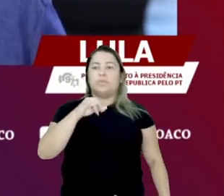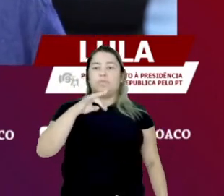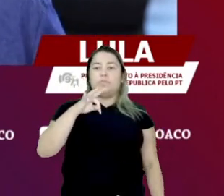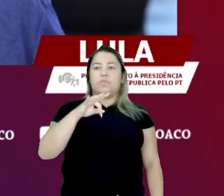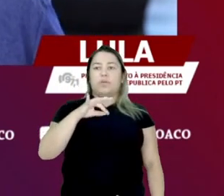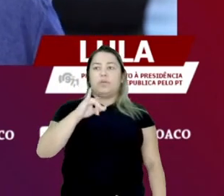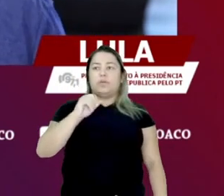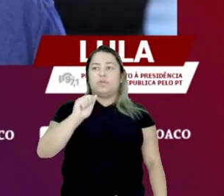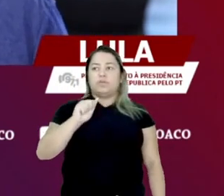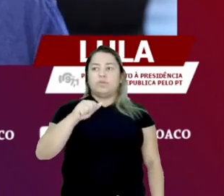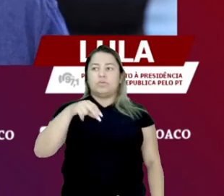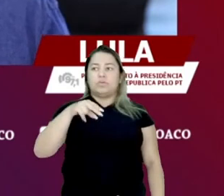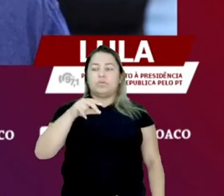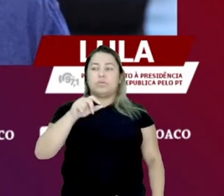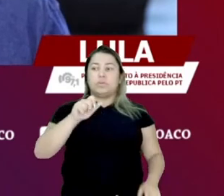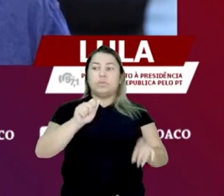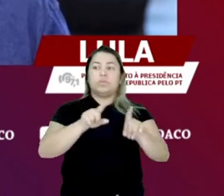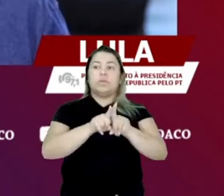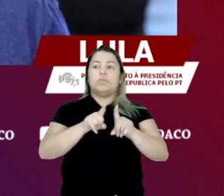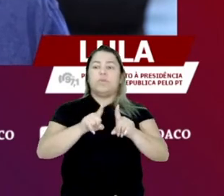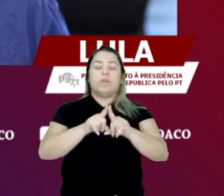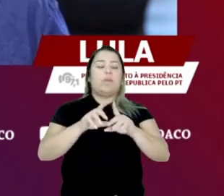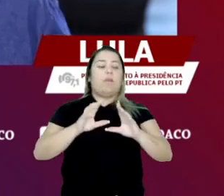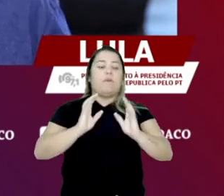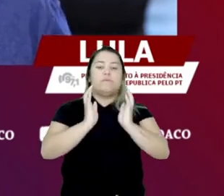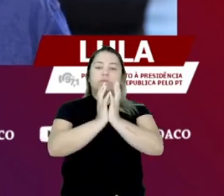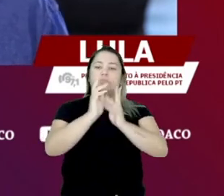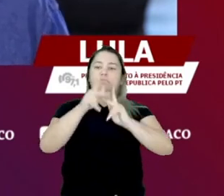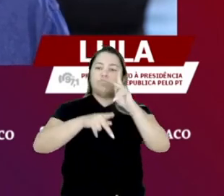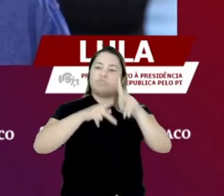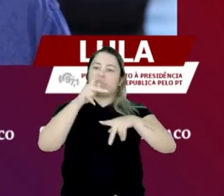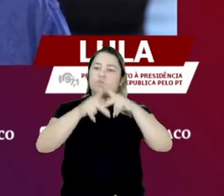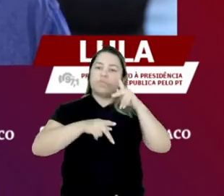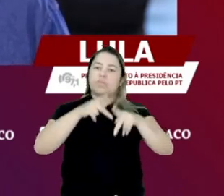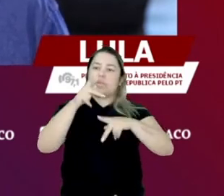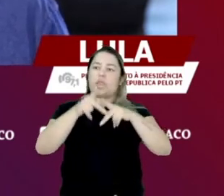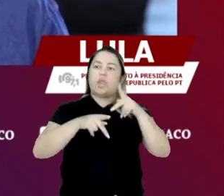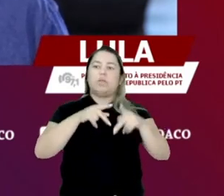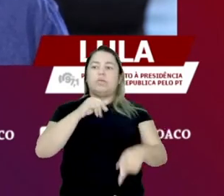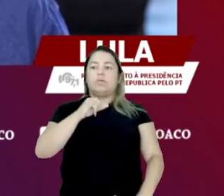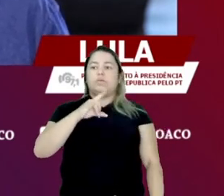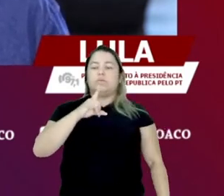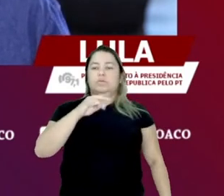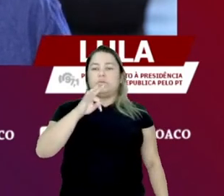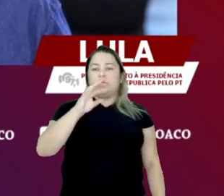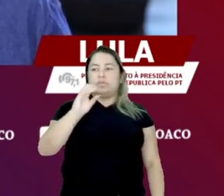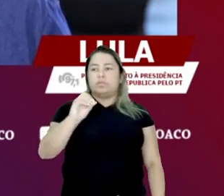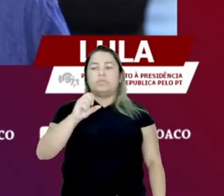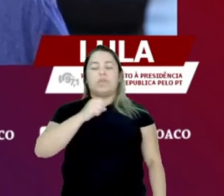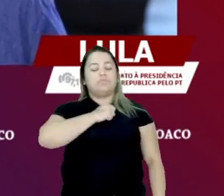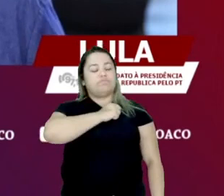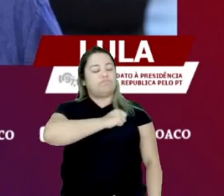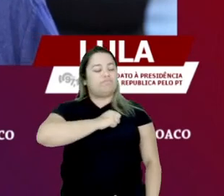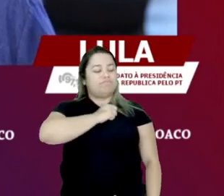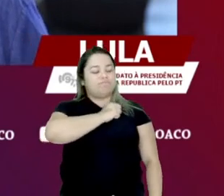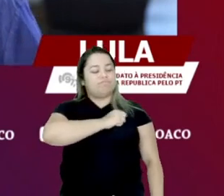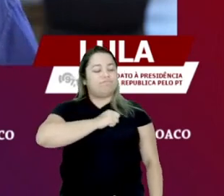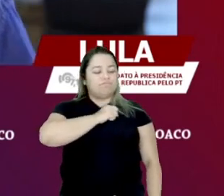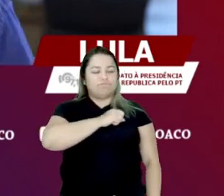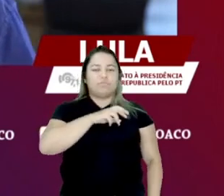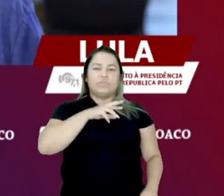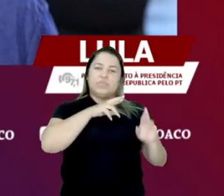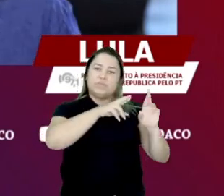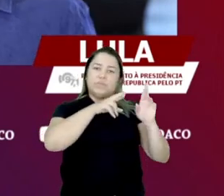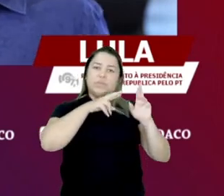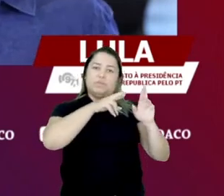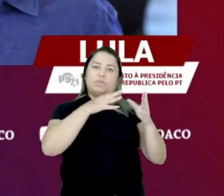nesse momento, até 2 de outubro, eu possa fazer alguma coisa no Vale do Aço presencialmente. Lula, estamos ao vivo para